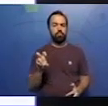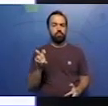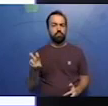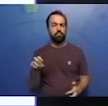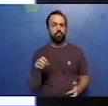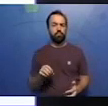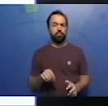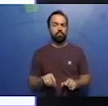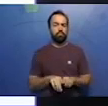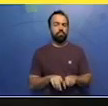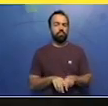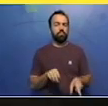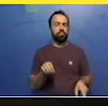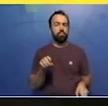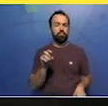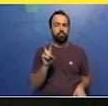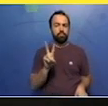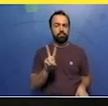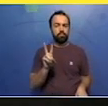256.